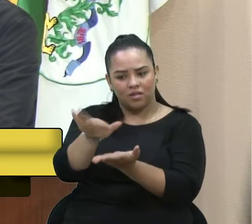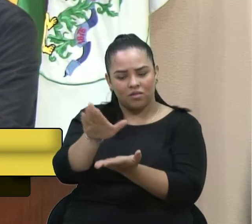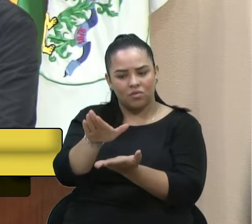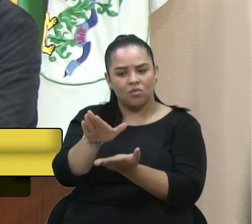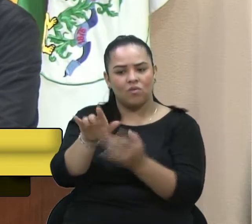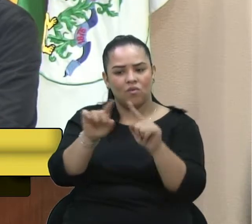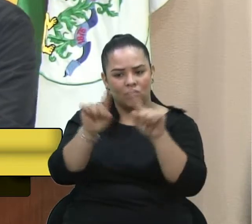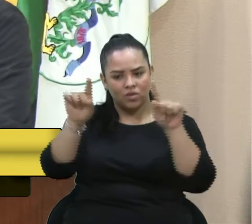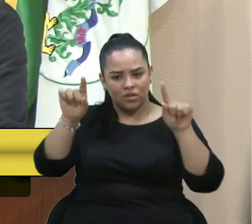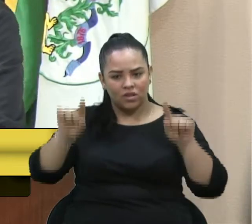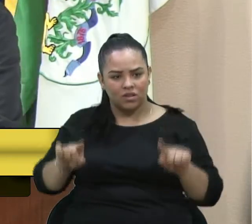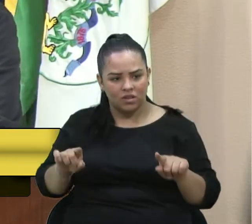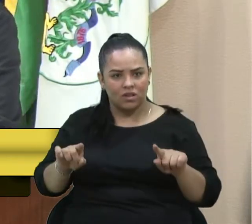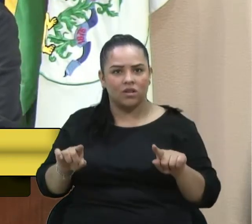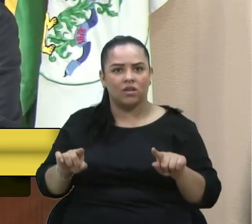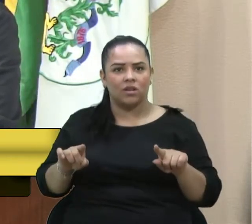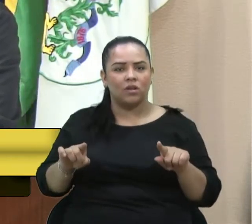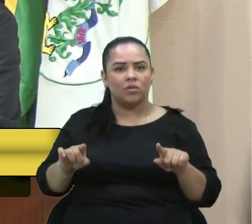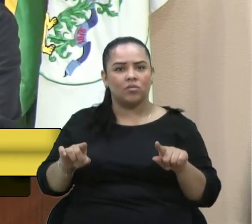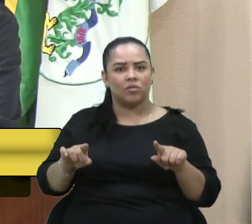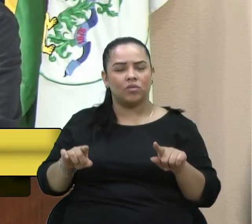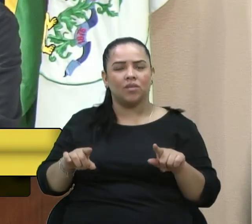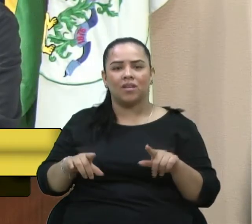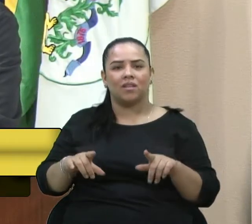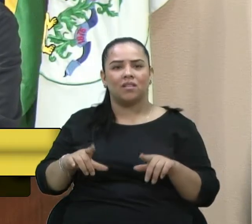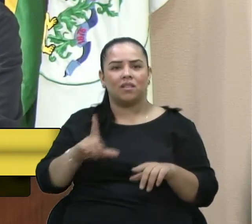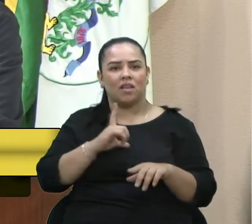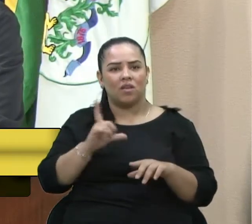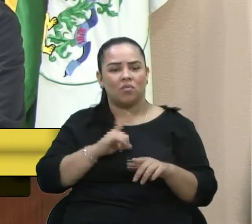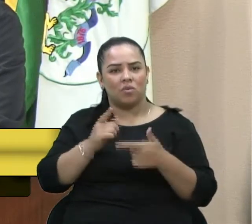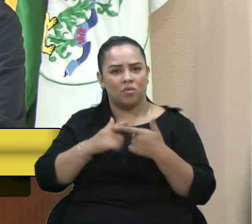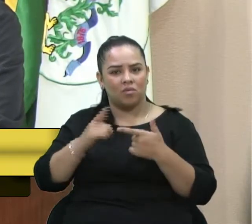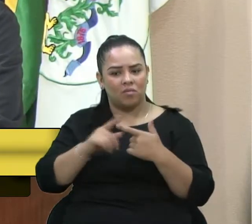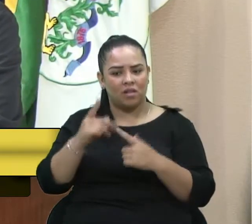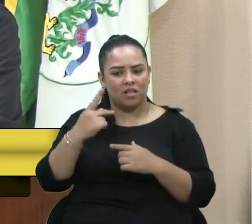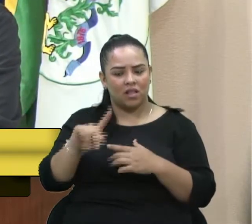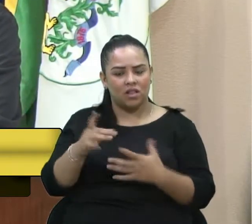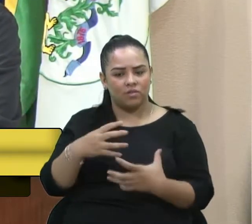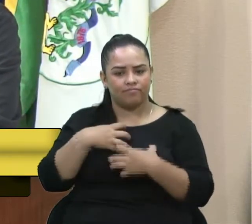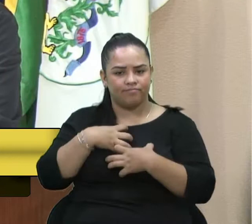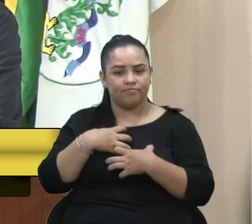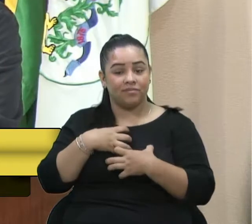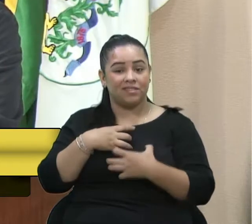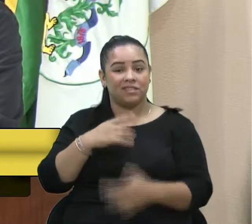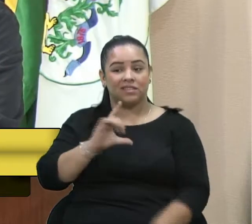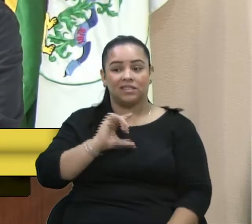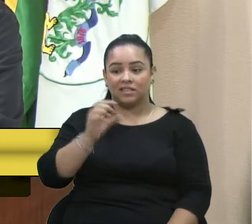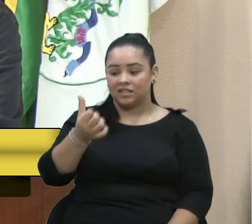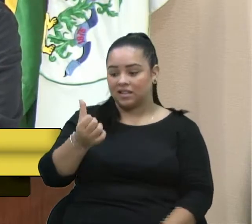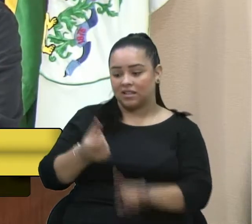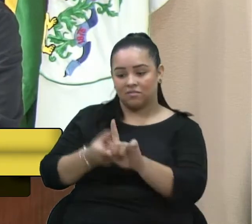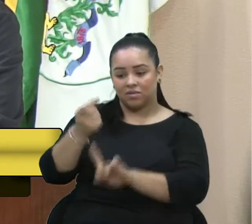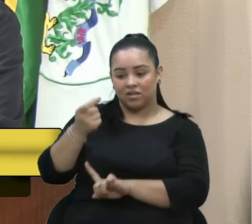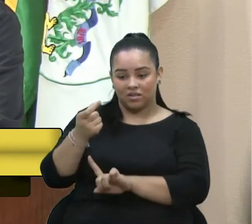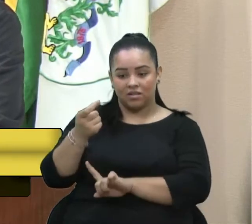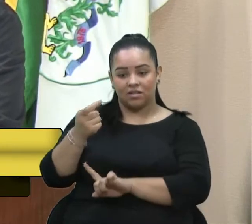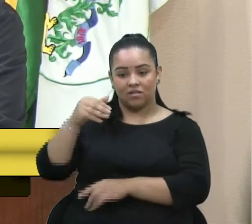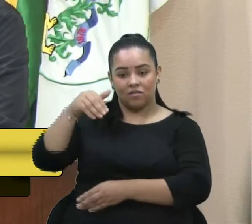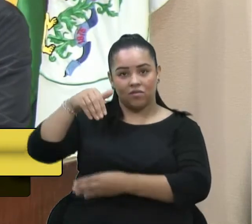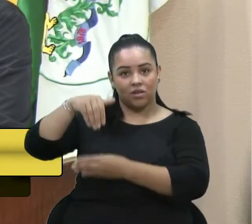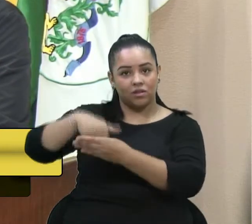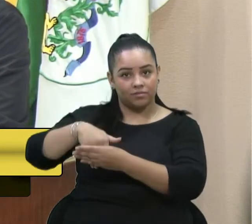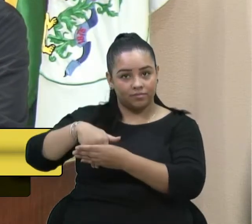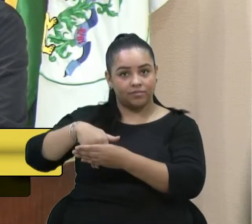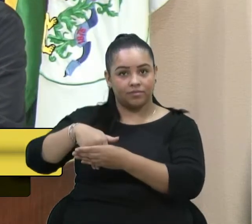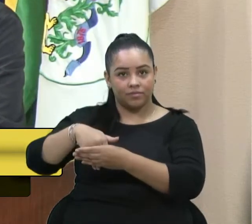sérios problemas de comportamento. Nós estamos há mais de 6 meses da eleição, ou das